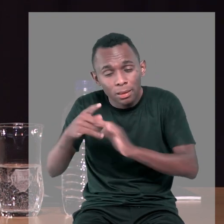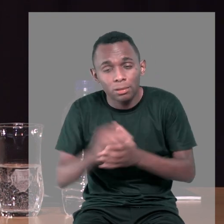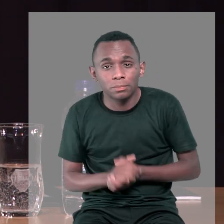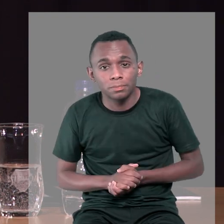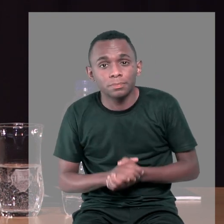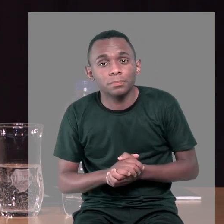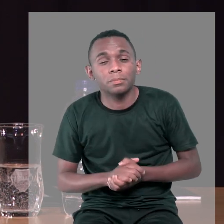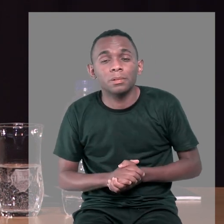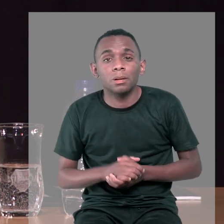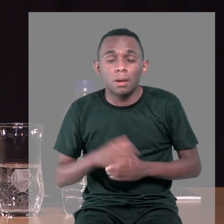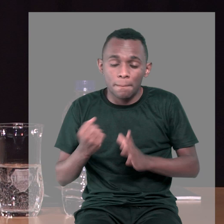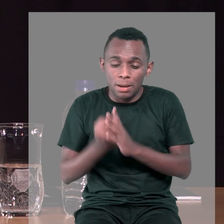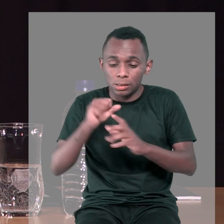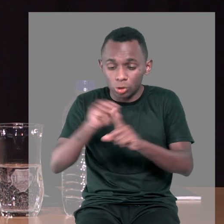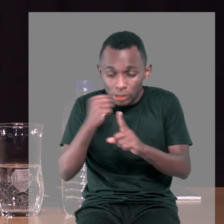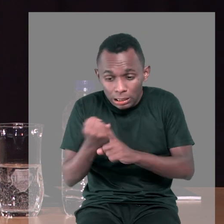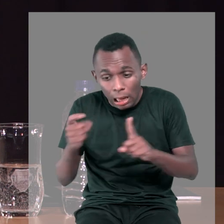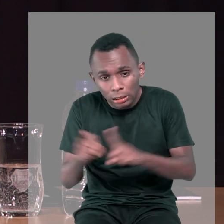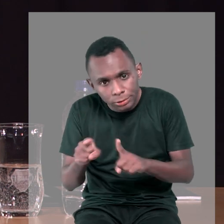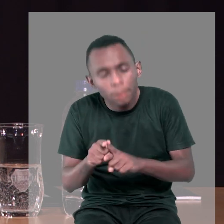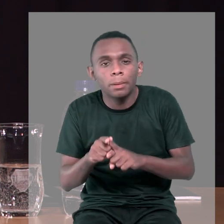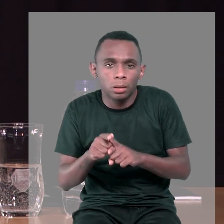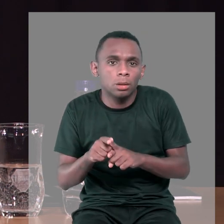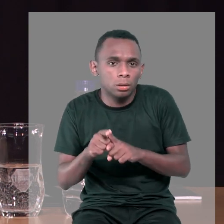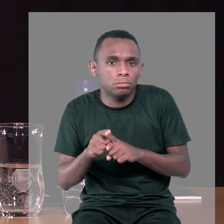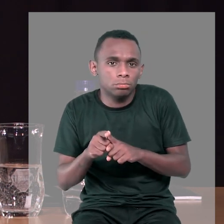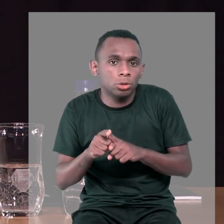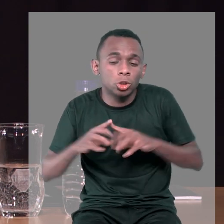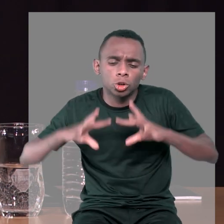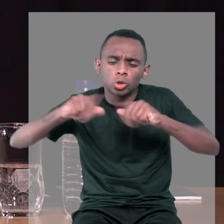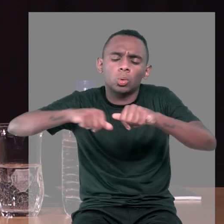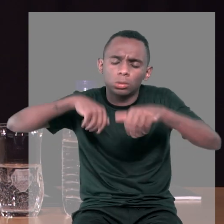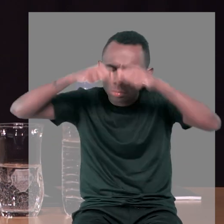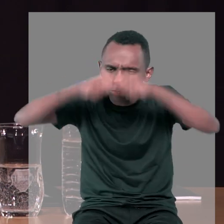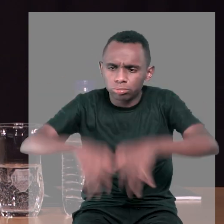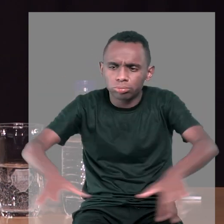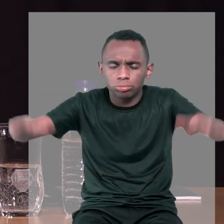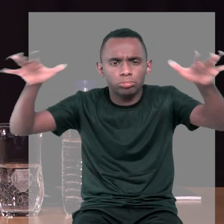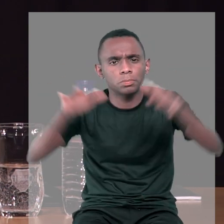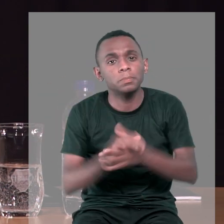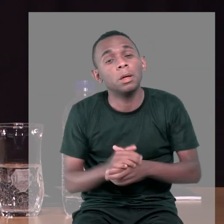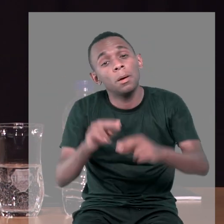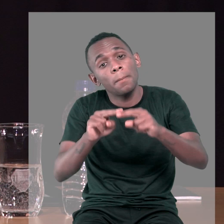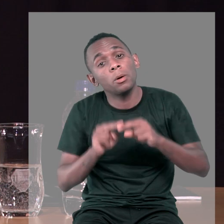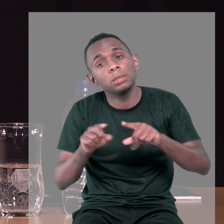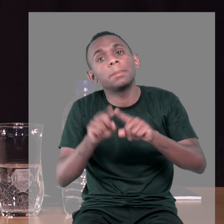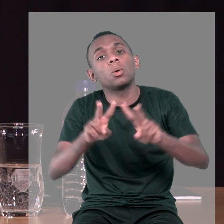importante para se compreender esses dispositivos não sei se o termo se aplica, mas talvez